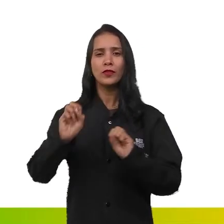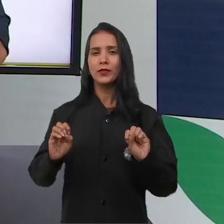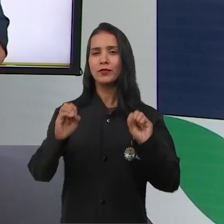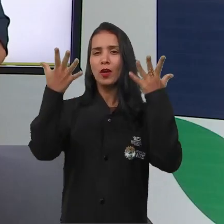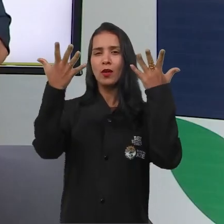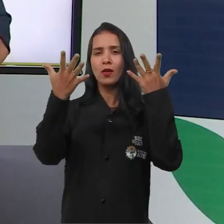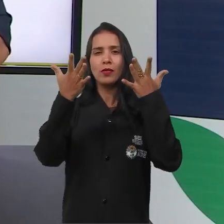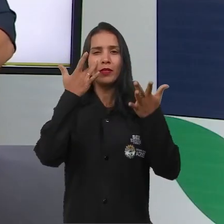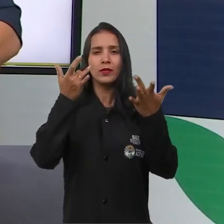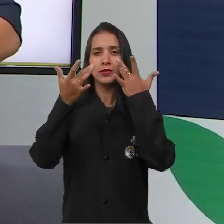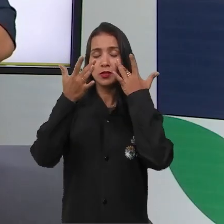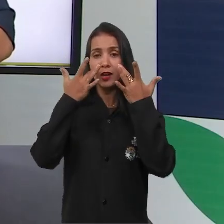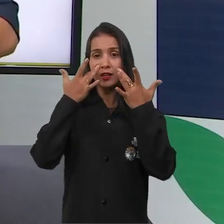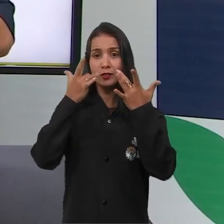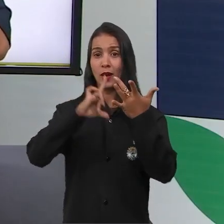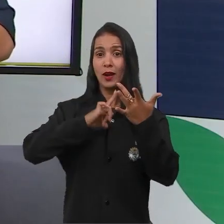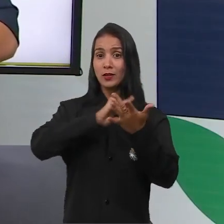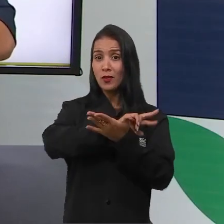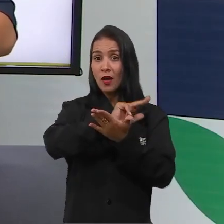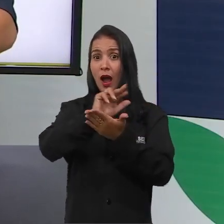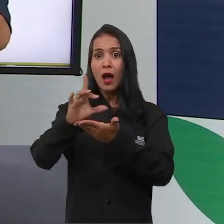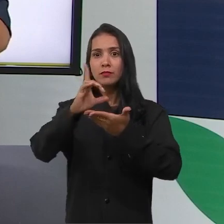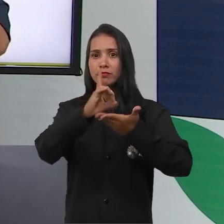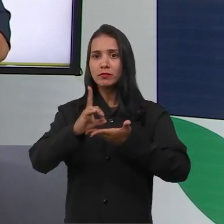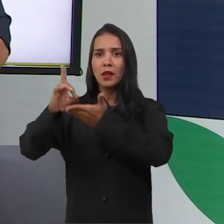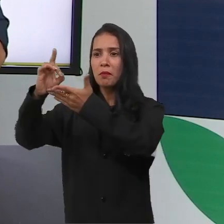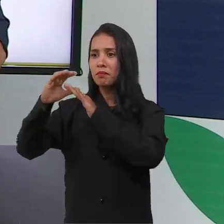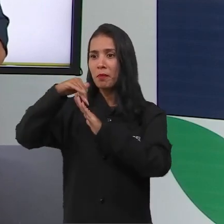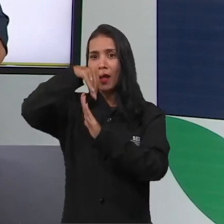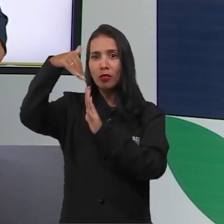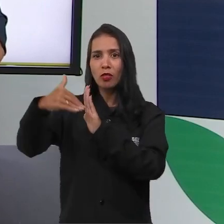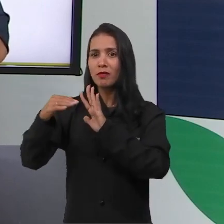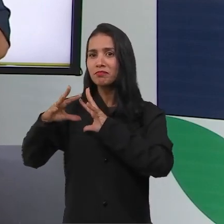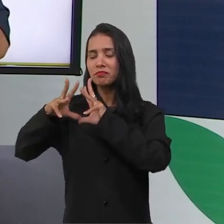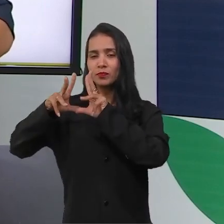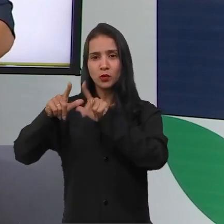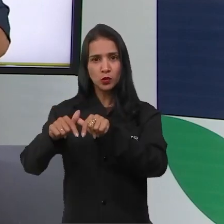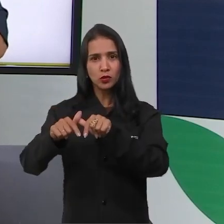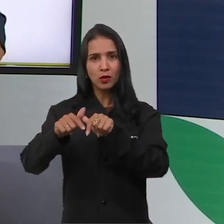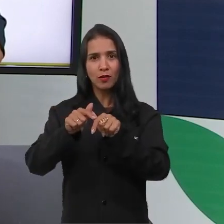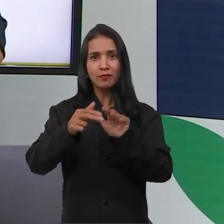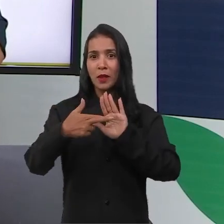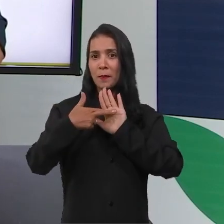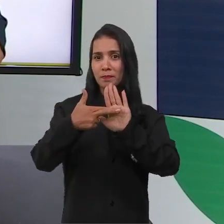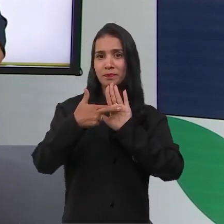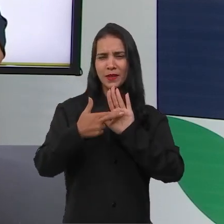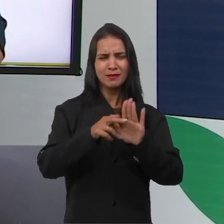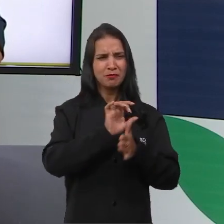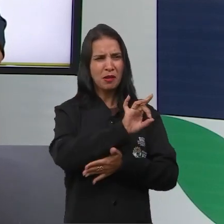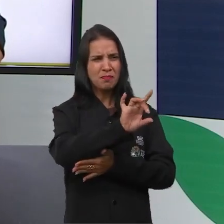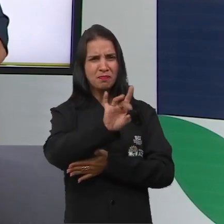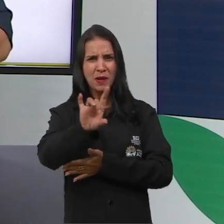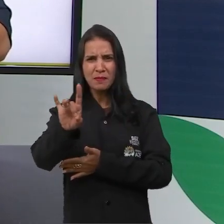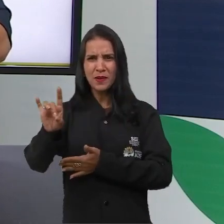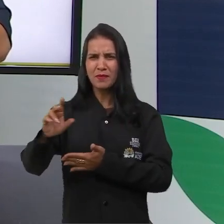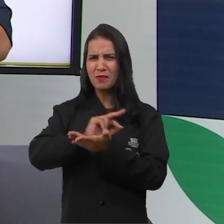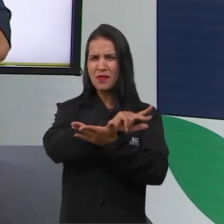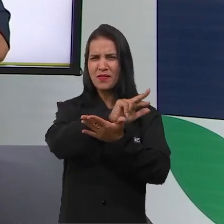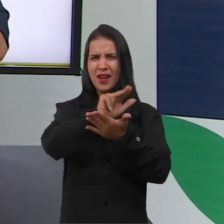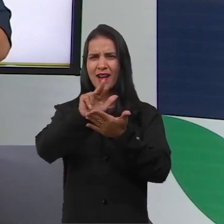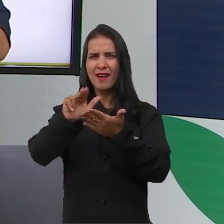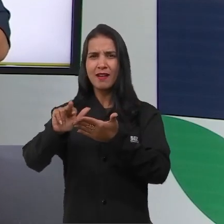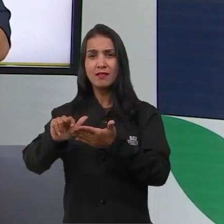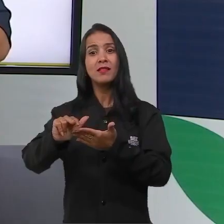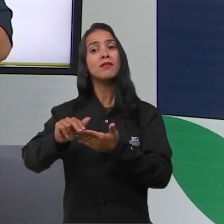que não. Haviam deuses e divindades para tudo, praticamente. Muitos outros. Ok? E inclusive